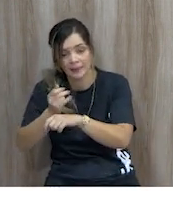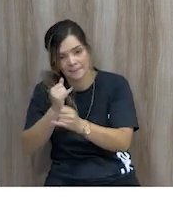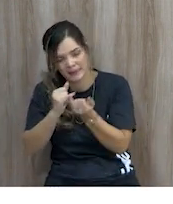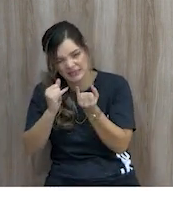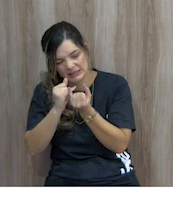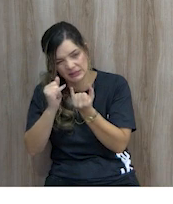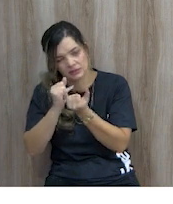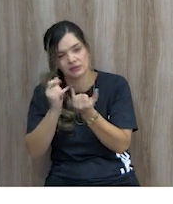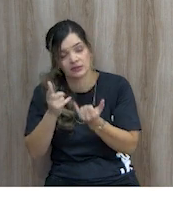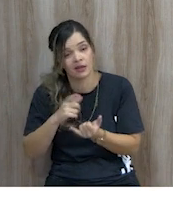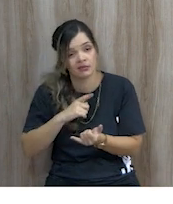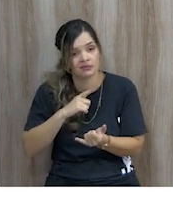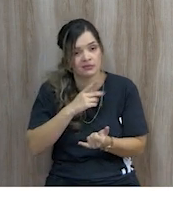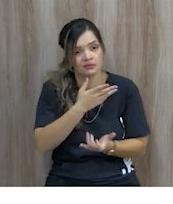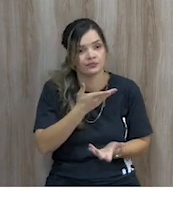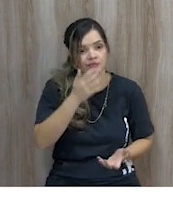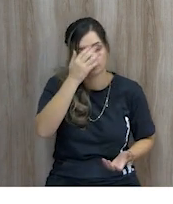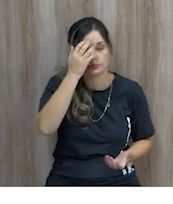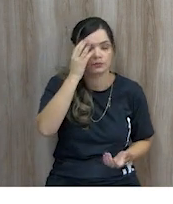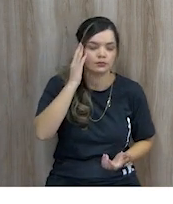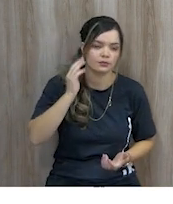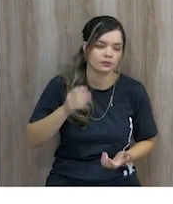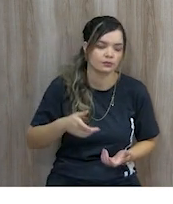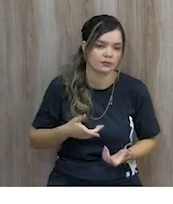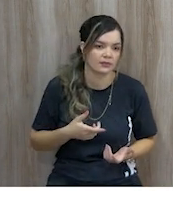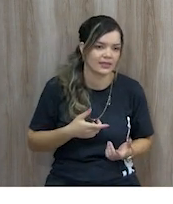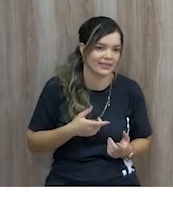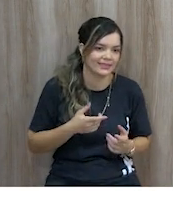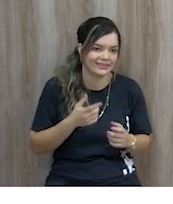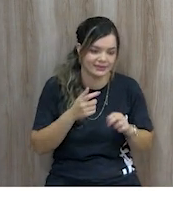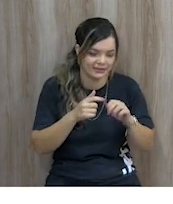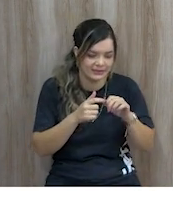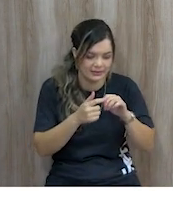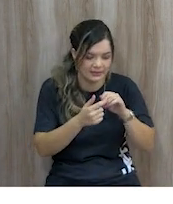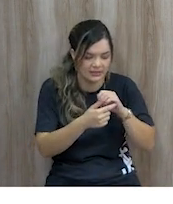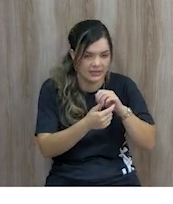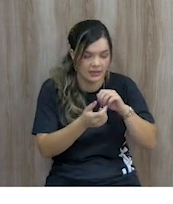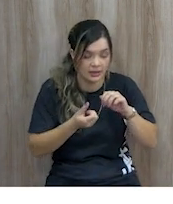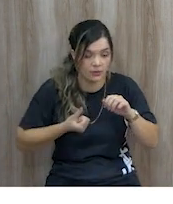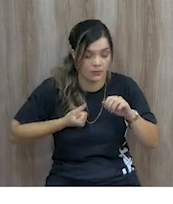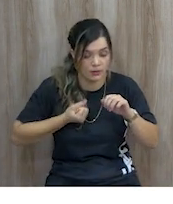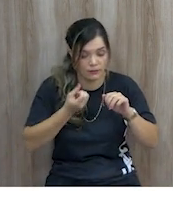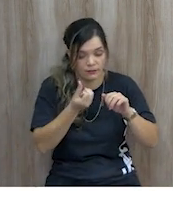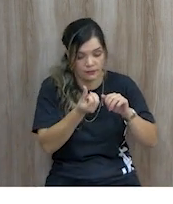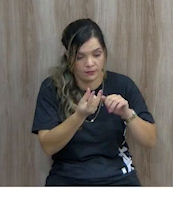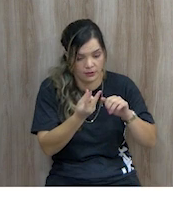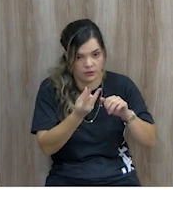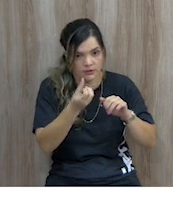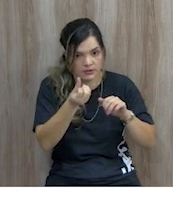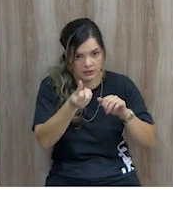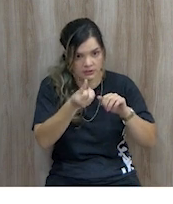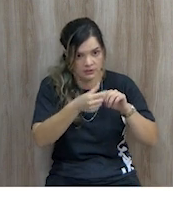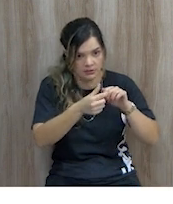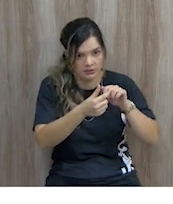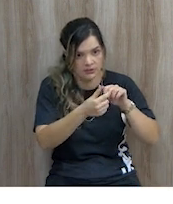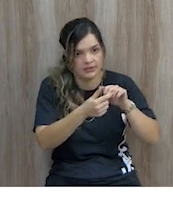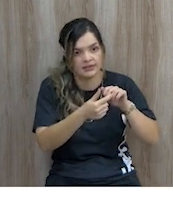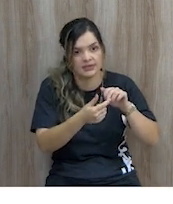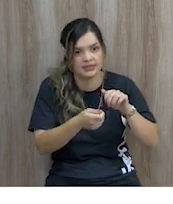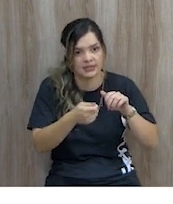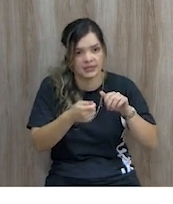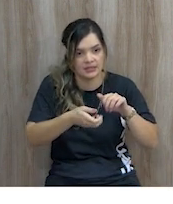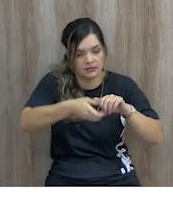no dente 26. Foram feitas relaxantes no segundo molar e o objetivo é deslocar a lateral